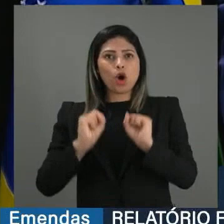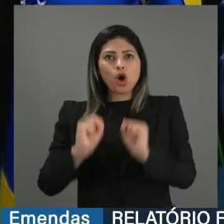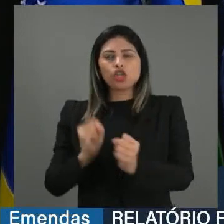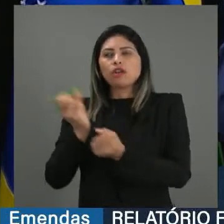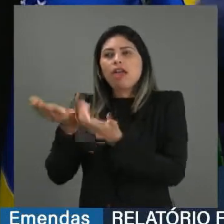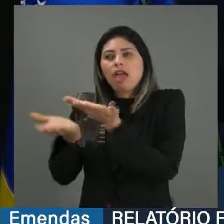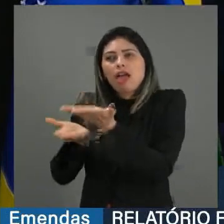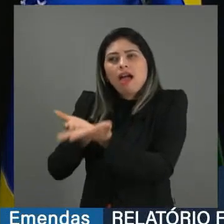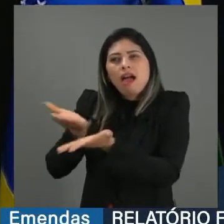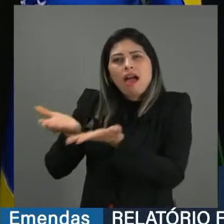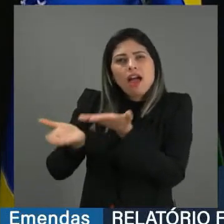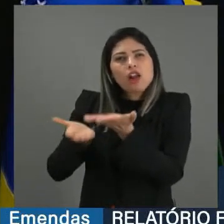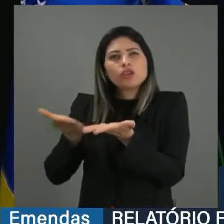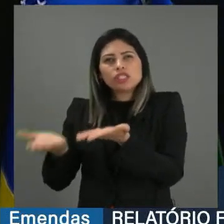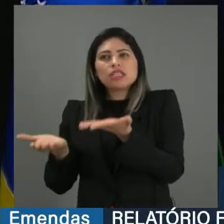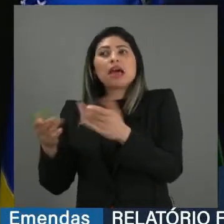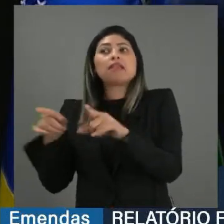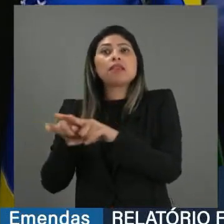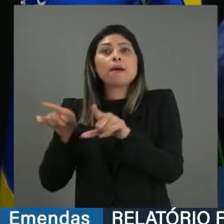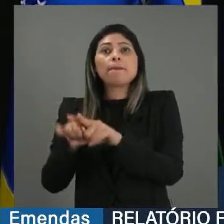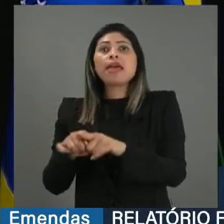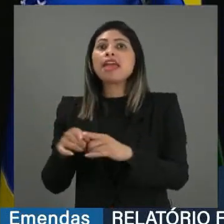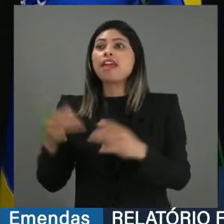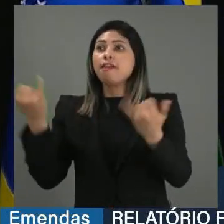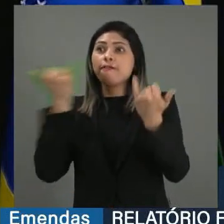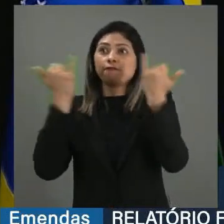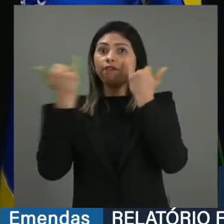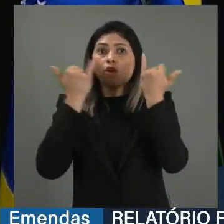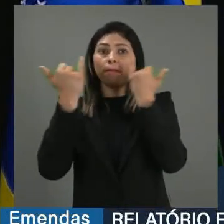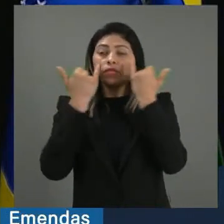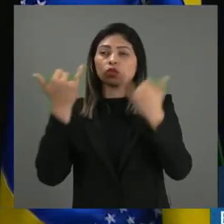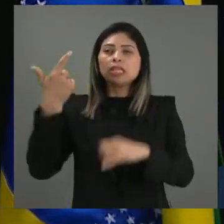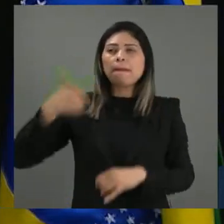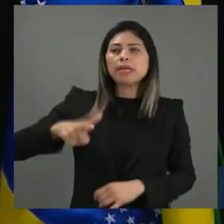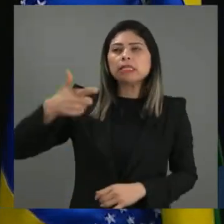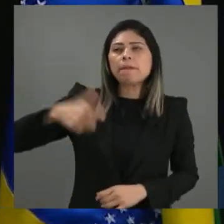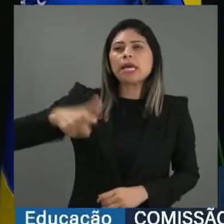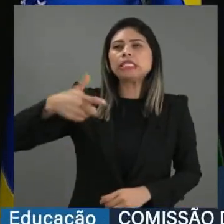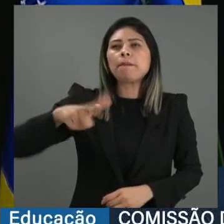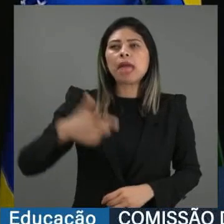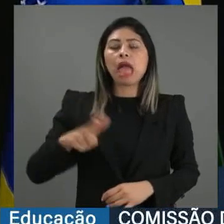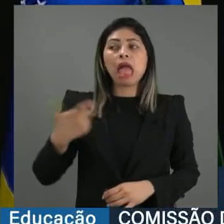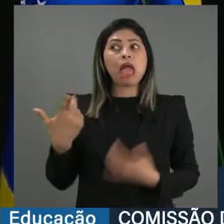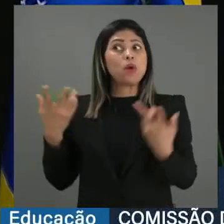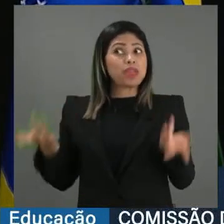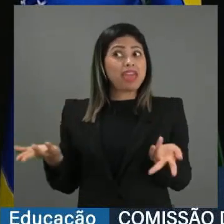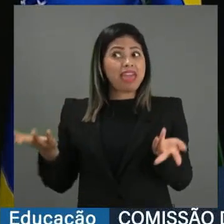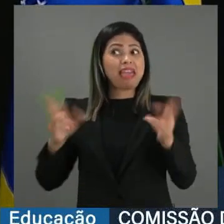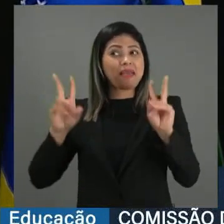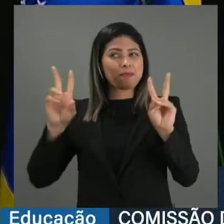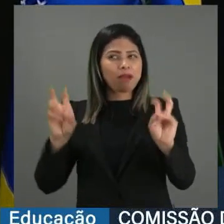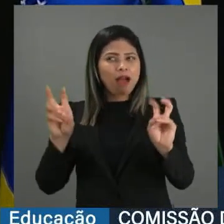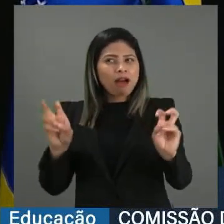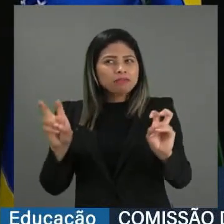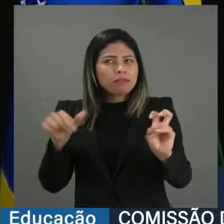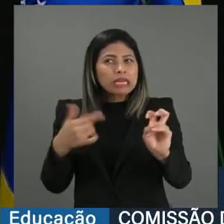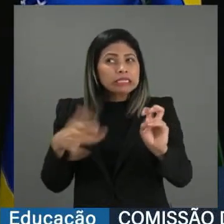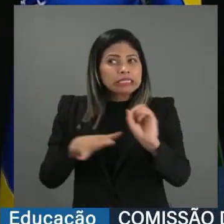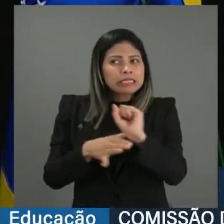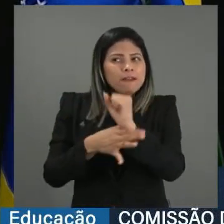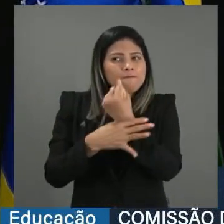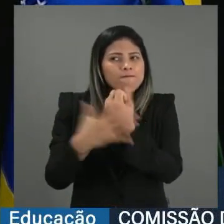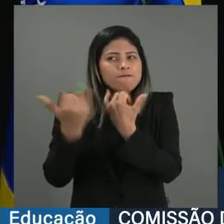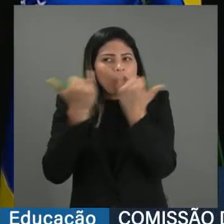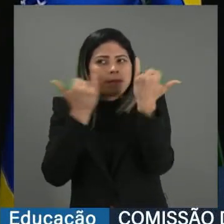divulgadas e, portanto, entre aspas, seguras. É a decretação forçada da falência